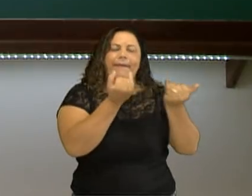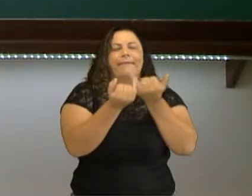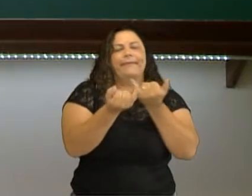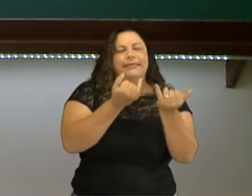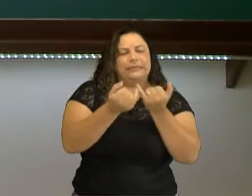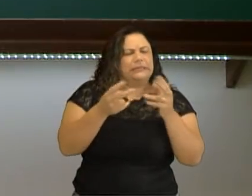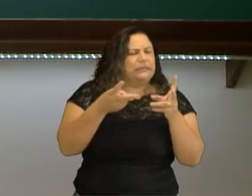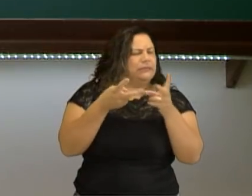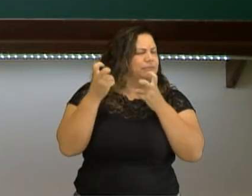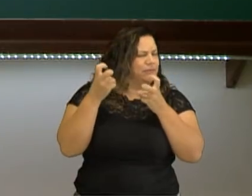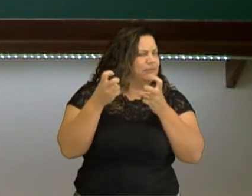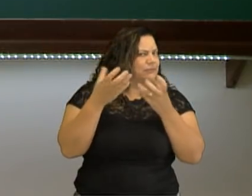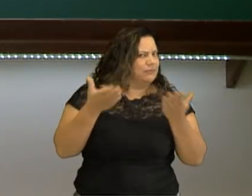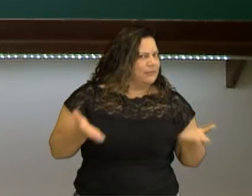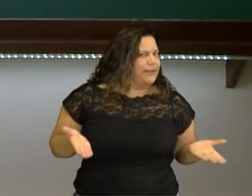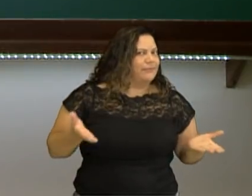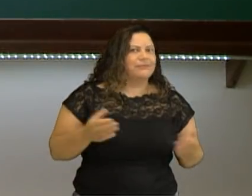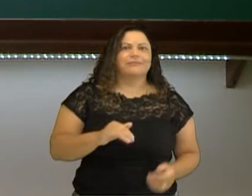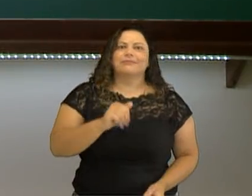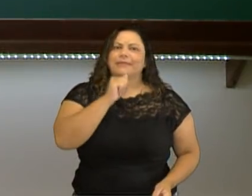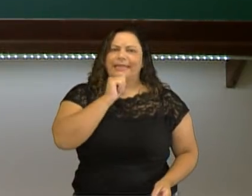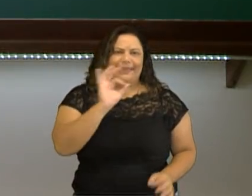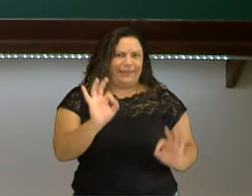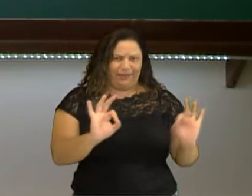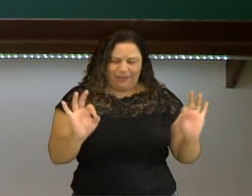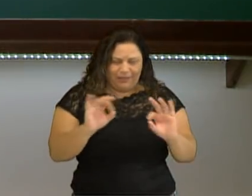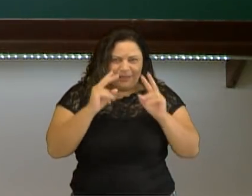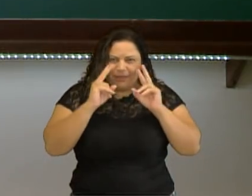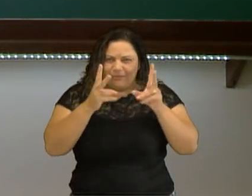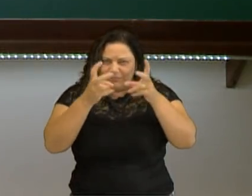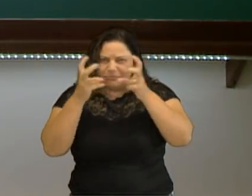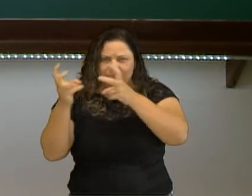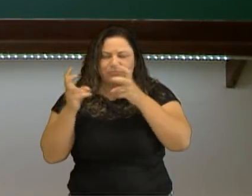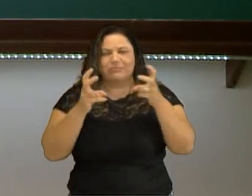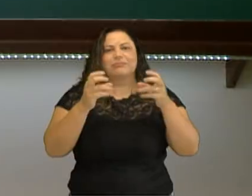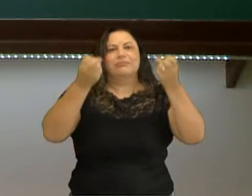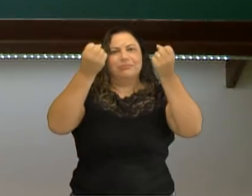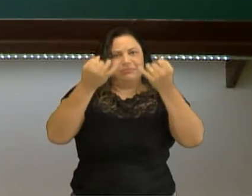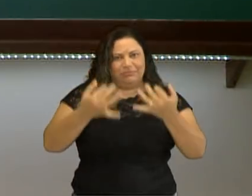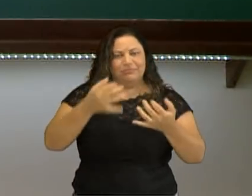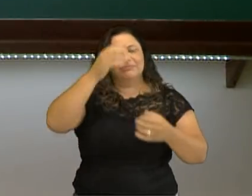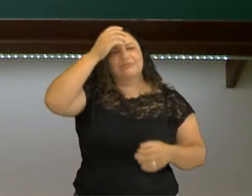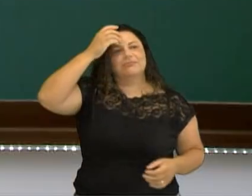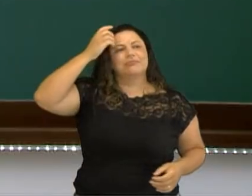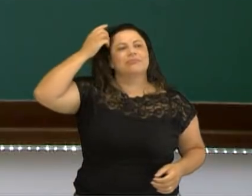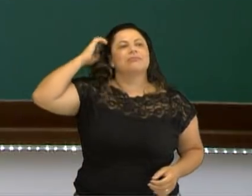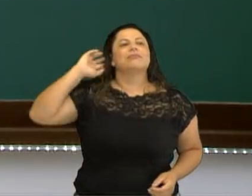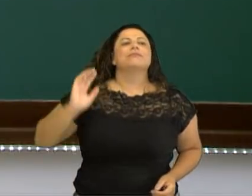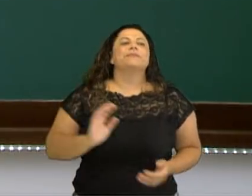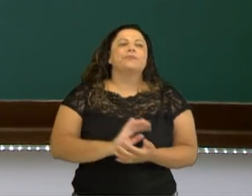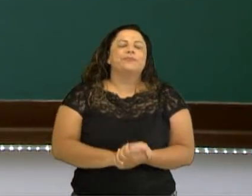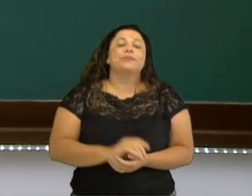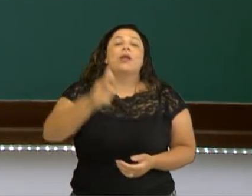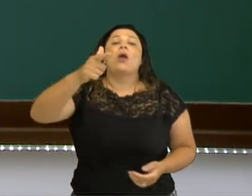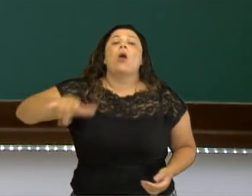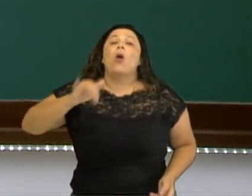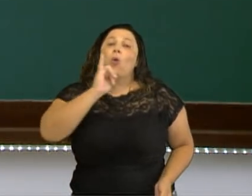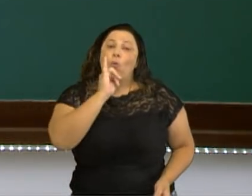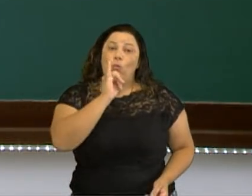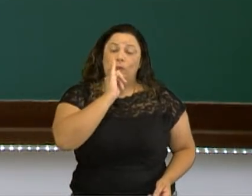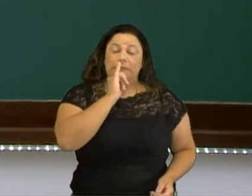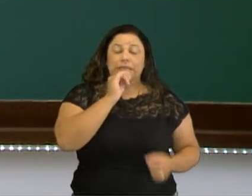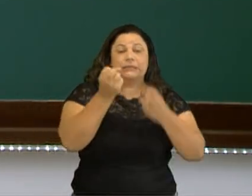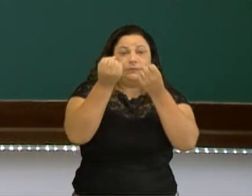quais são elas? Ainda não? Então fica de olho que a gente vai comentar sobre elas já já. Um outro exemplo que eu trouxe para